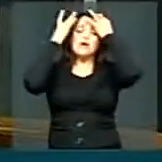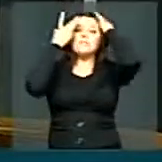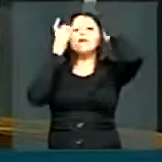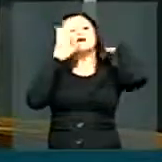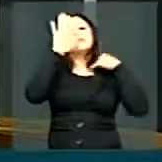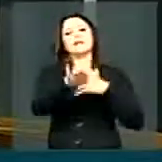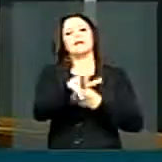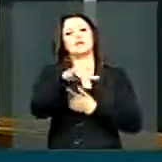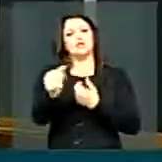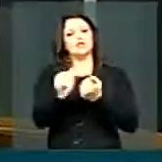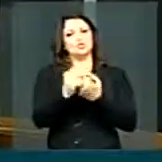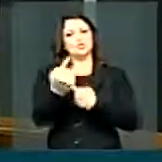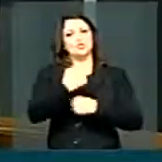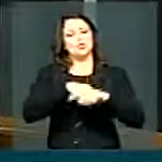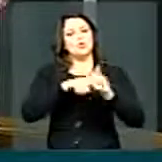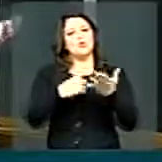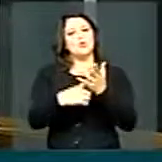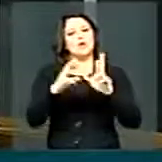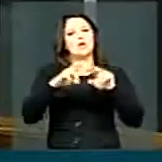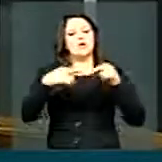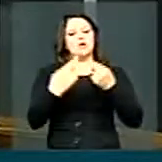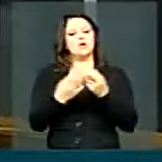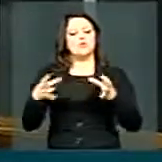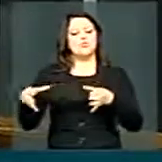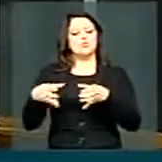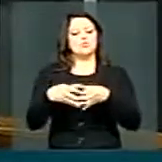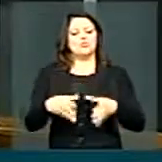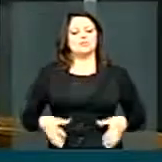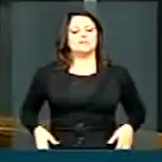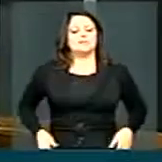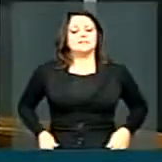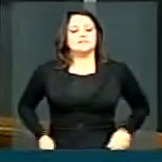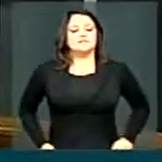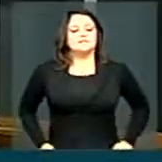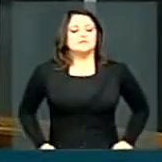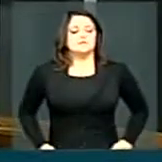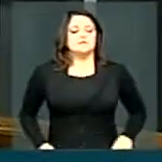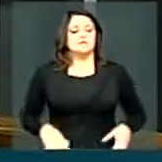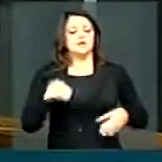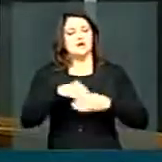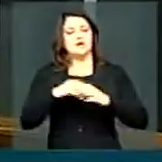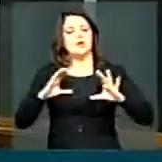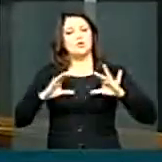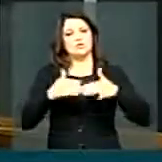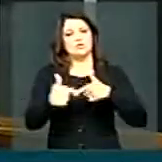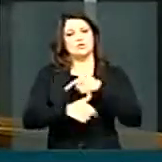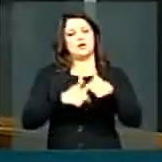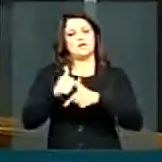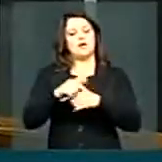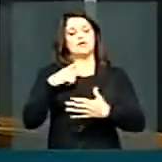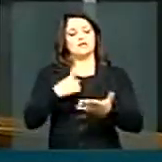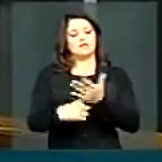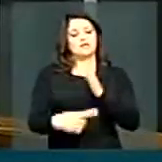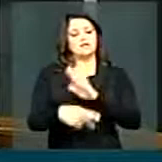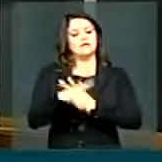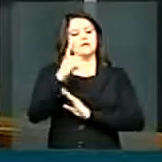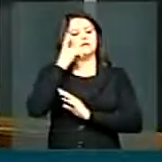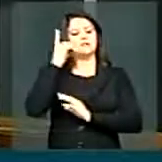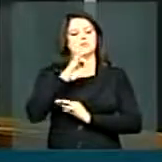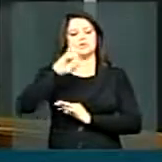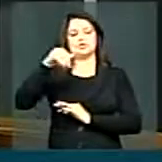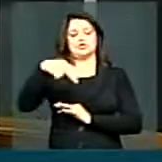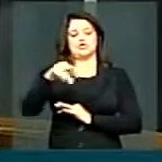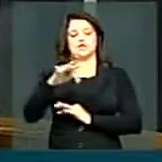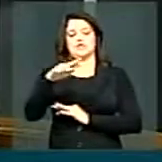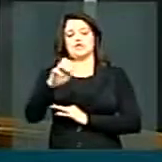estará junto conosco numa audiência pública conjunta na Comissão do Trabalho, também tendo a deputada Janete Capiberibe